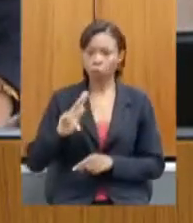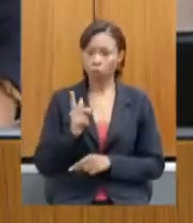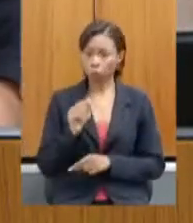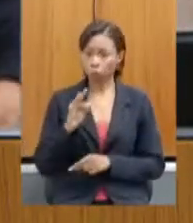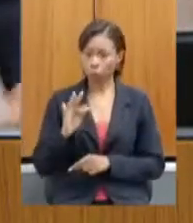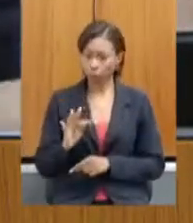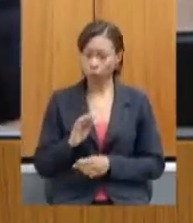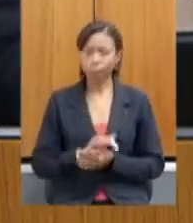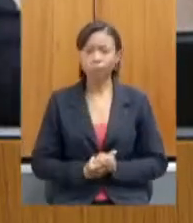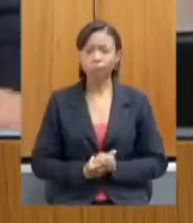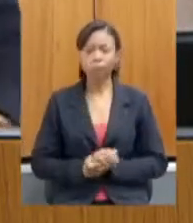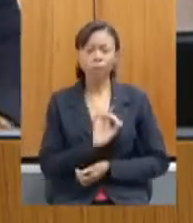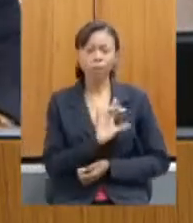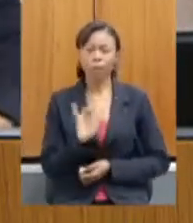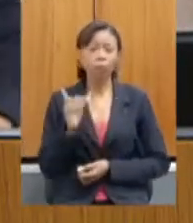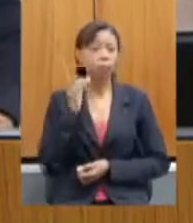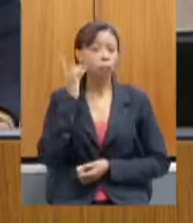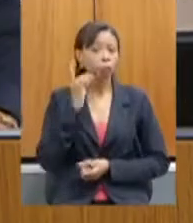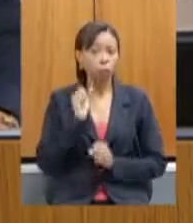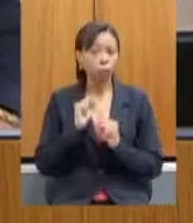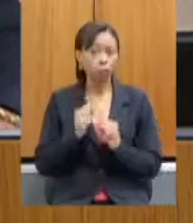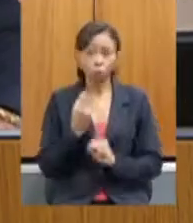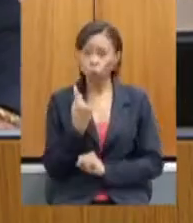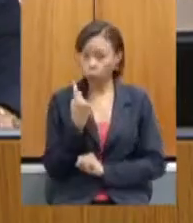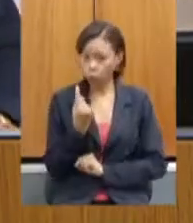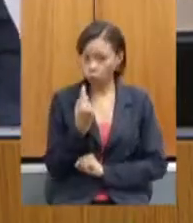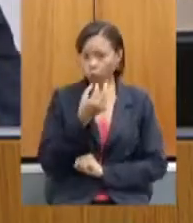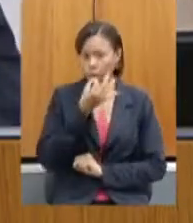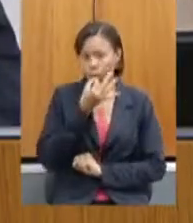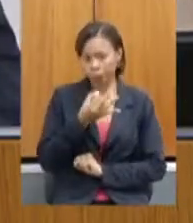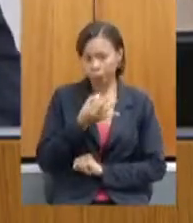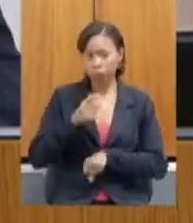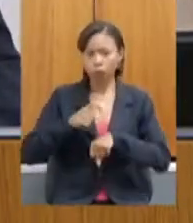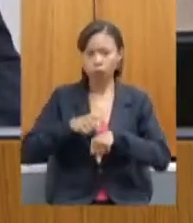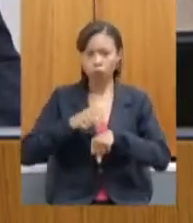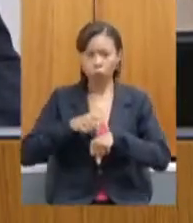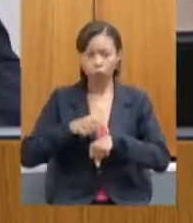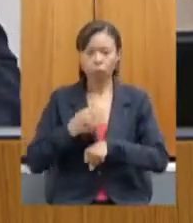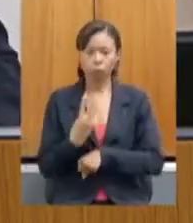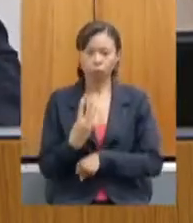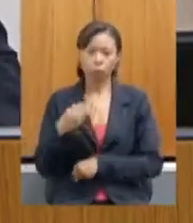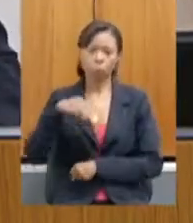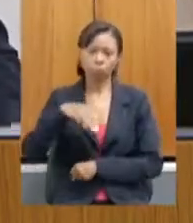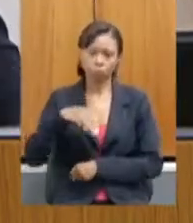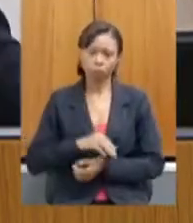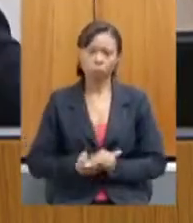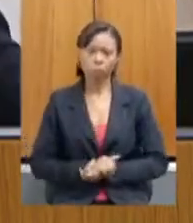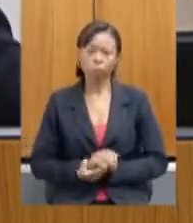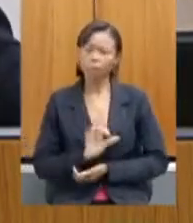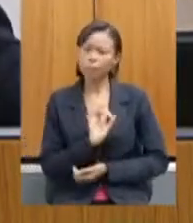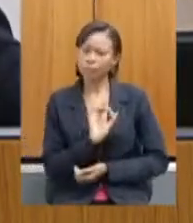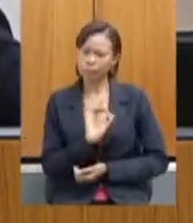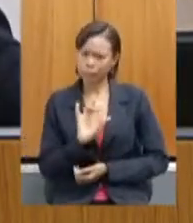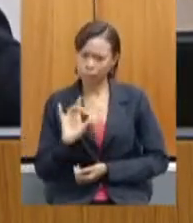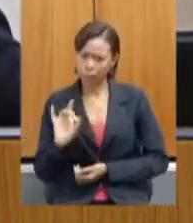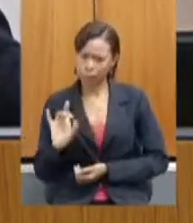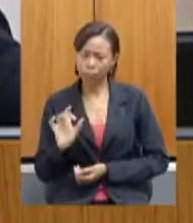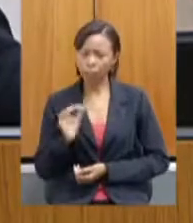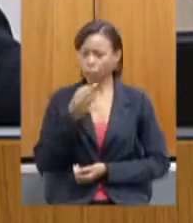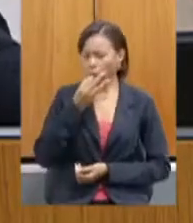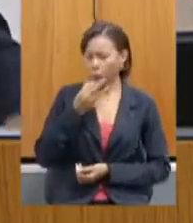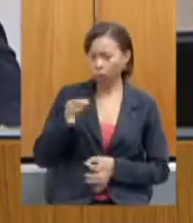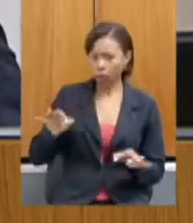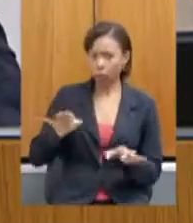interpelação pelo prazo de três minutos. Após cada interpelação, a autoridade